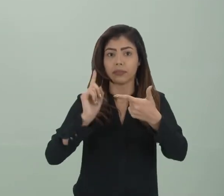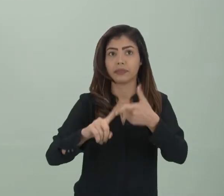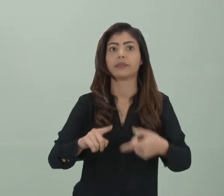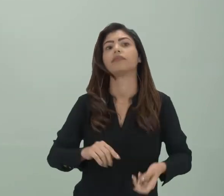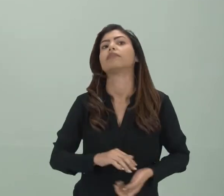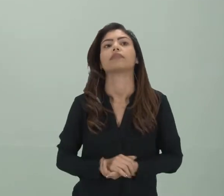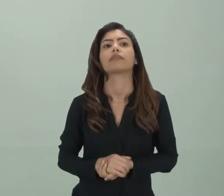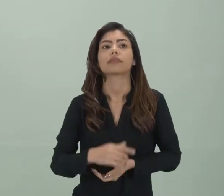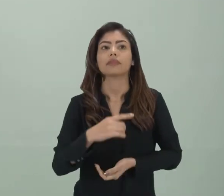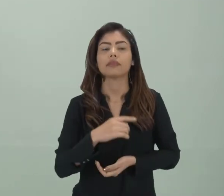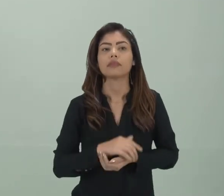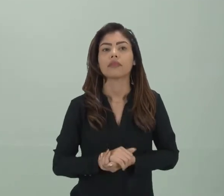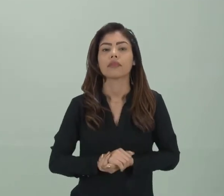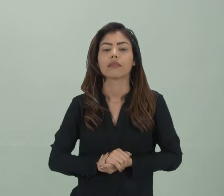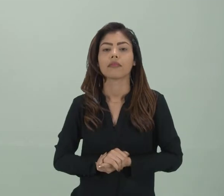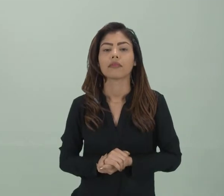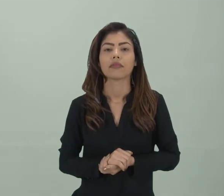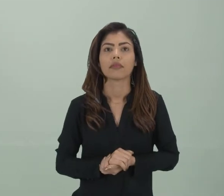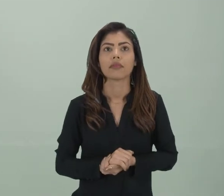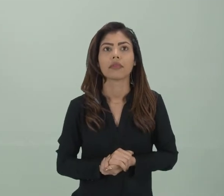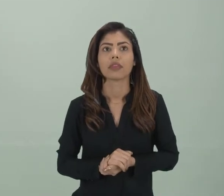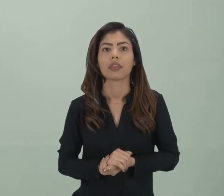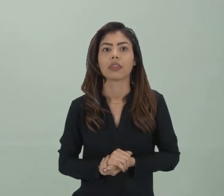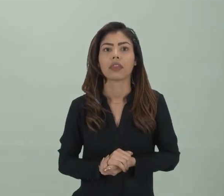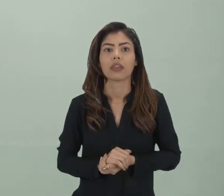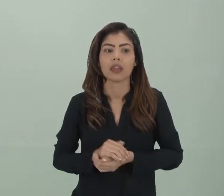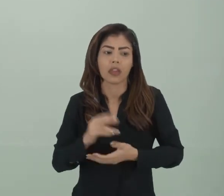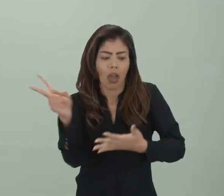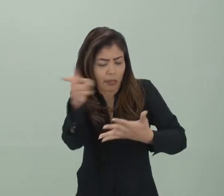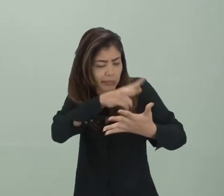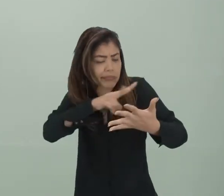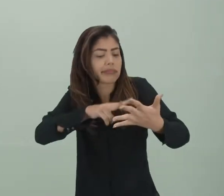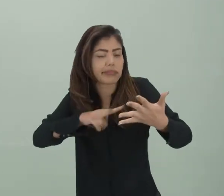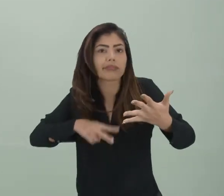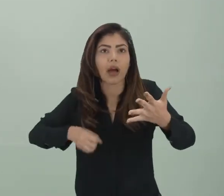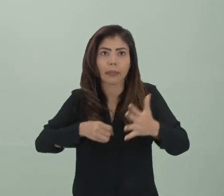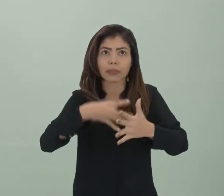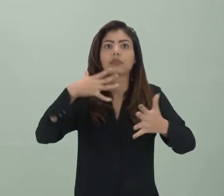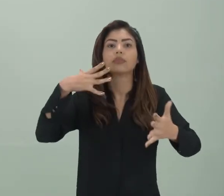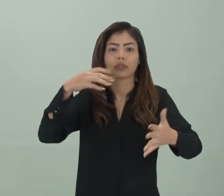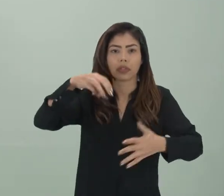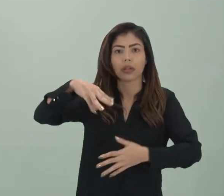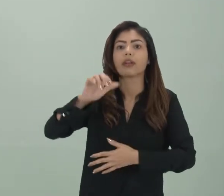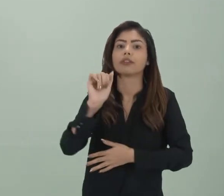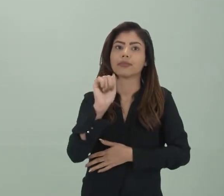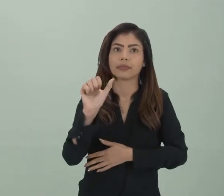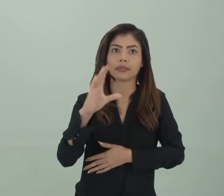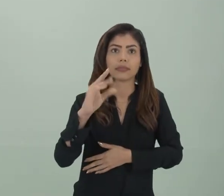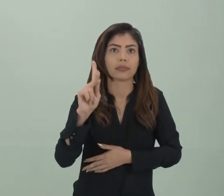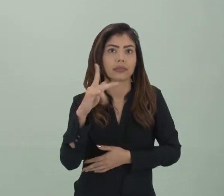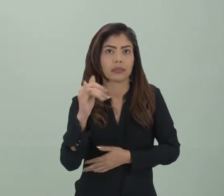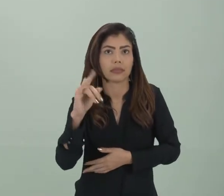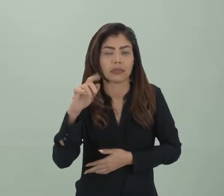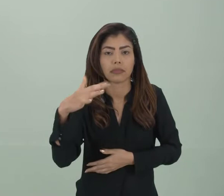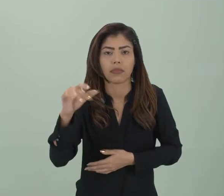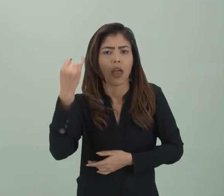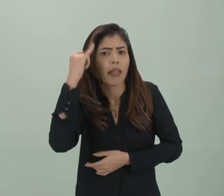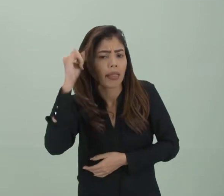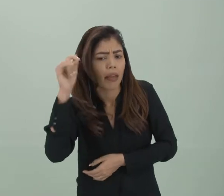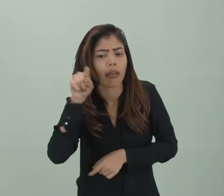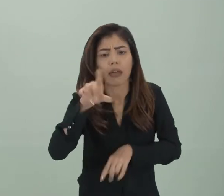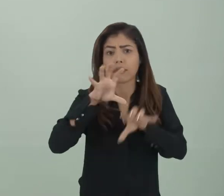he leído mucho a Machado de Assis. Li muito Machado de Assis. Nessa ideia, eu